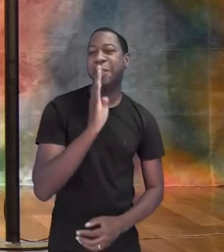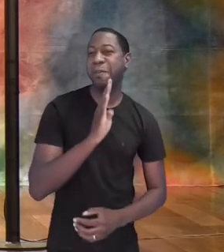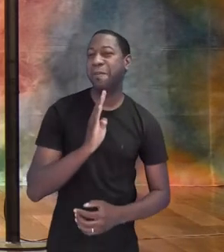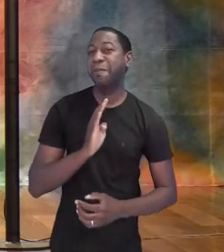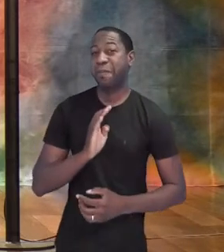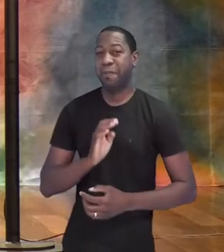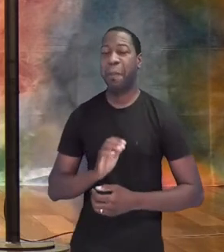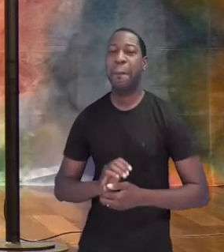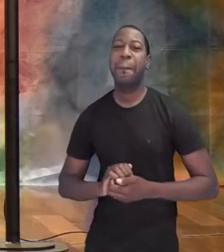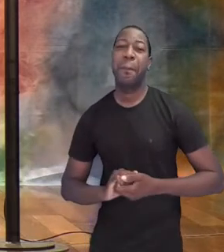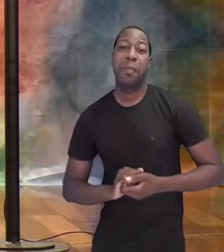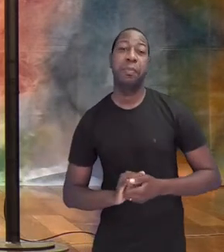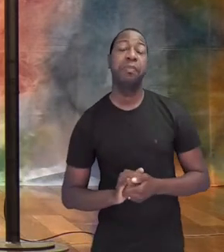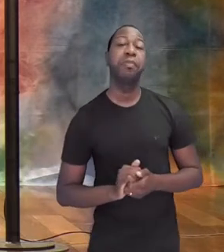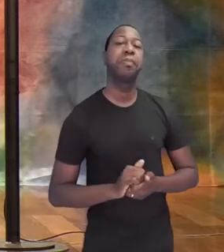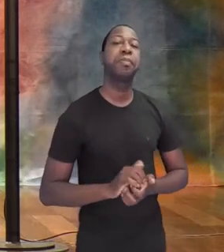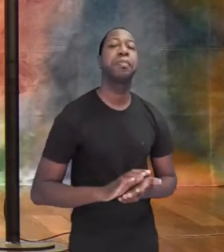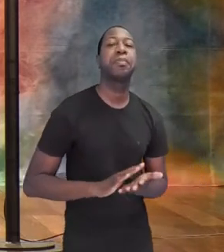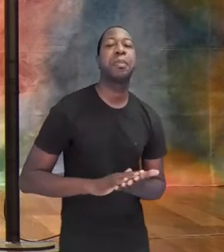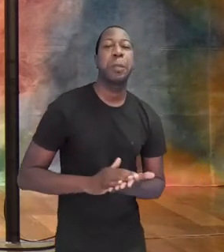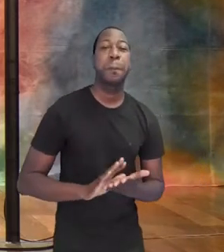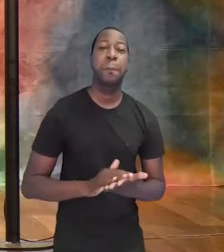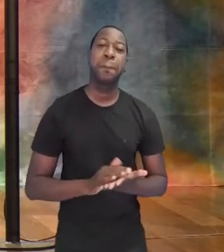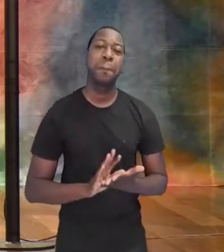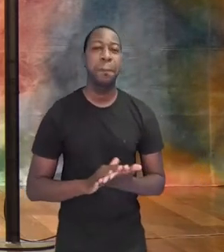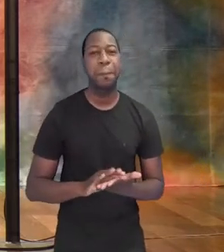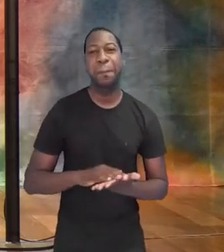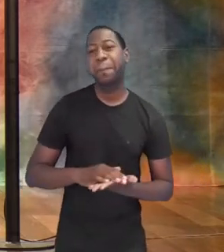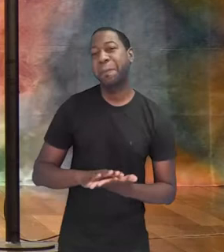brasileiras. Isto é uma